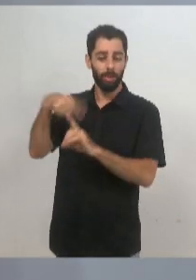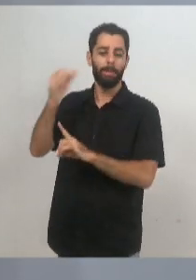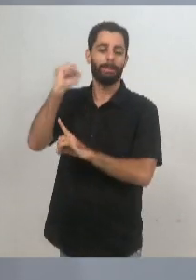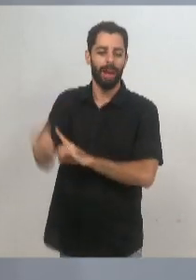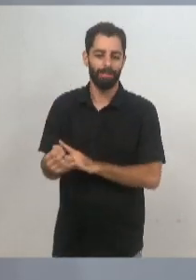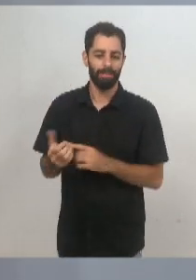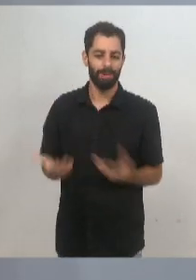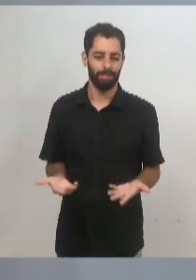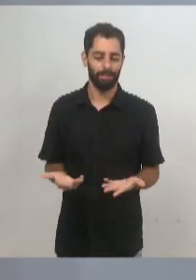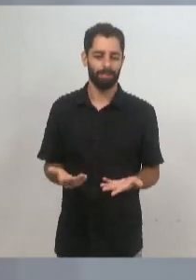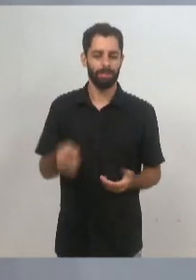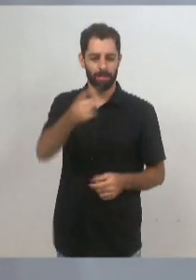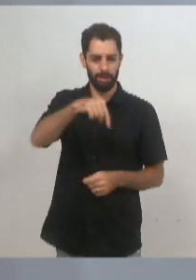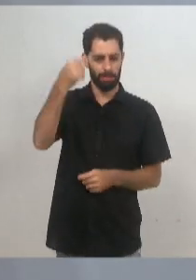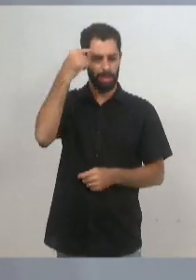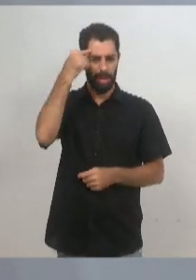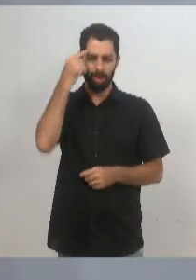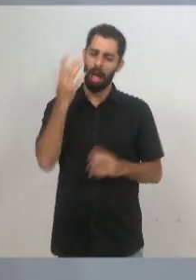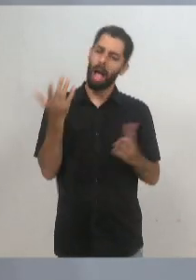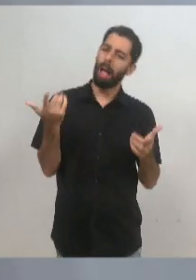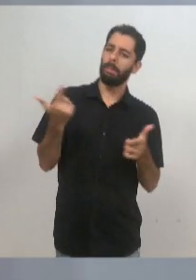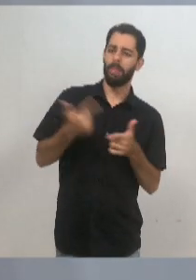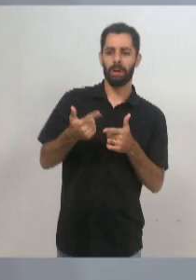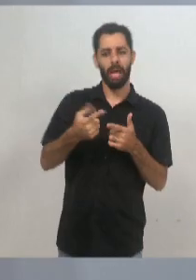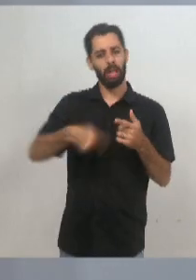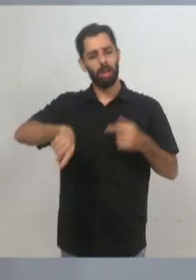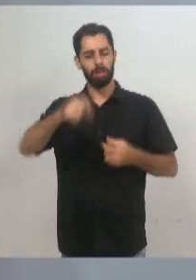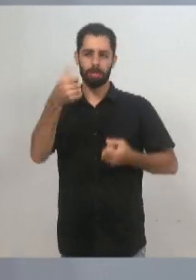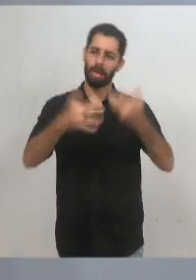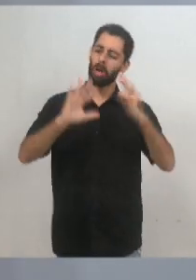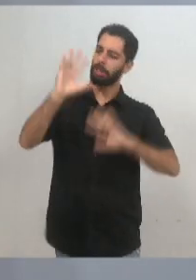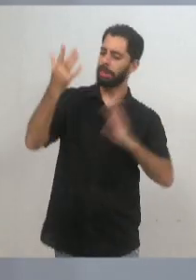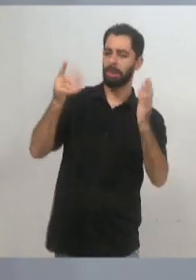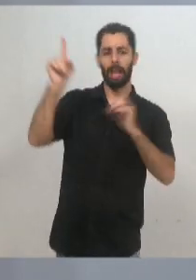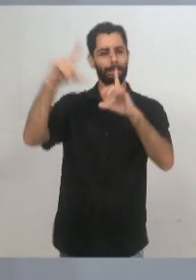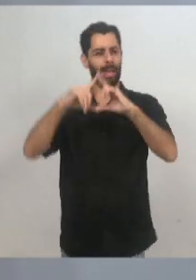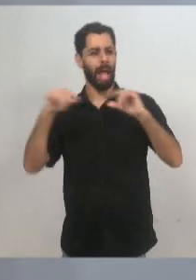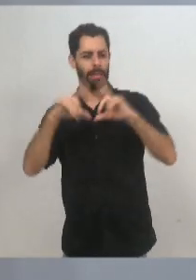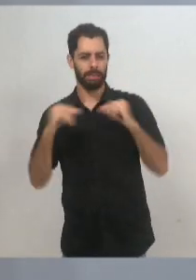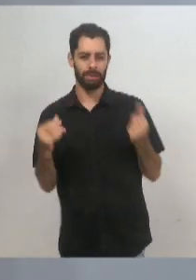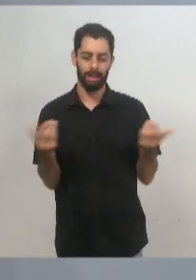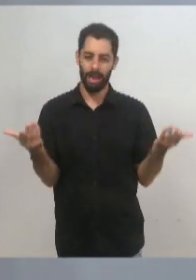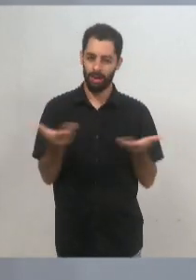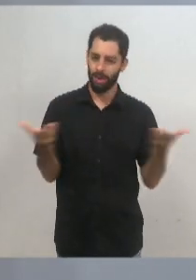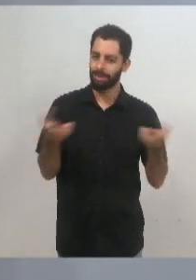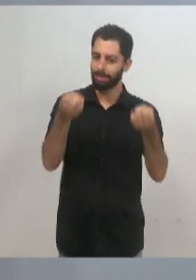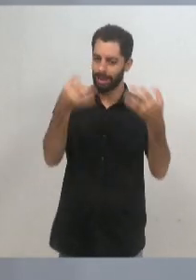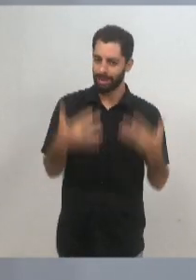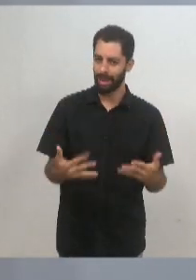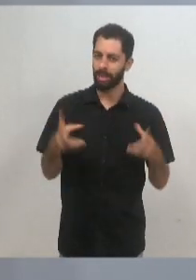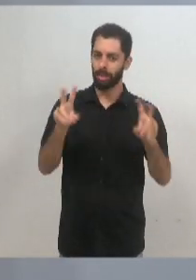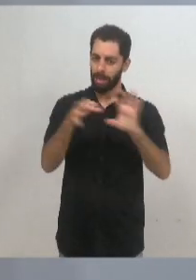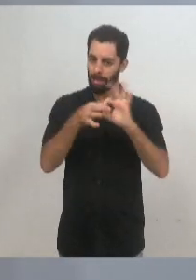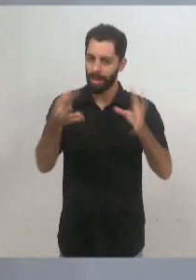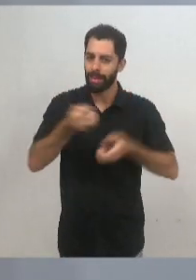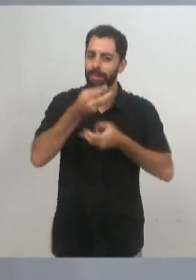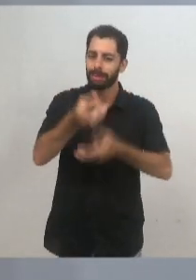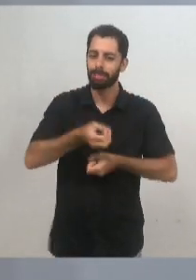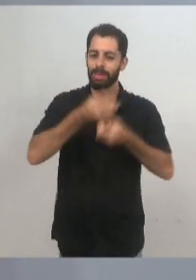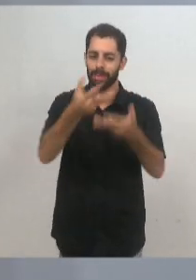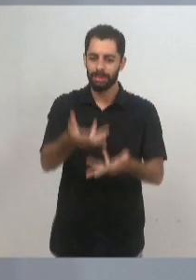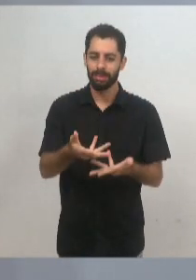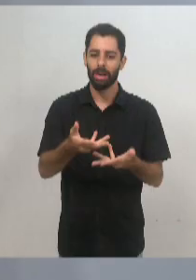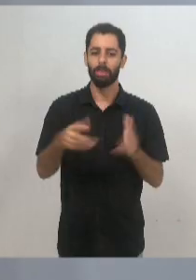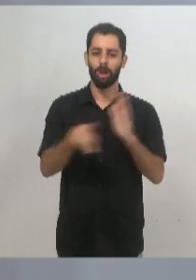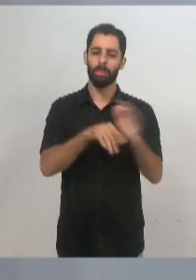daí os senhores podem questionar dizendo, porque nós estamos falando do que aconteceu em Brasília. Agora nós vamos falar uma coisa sobre liberdade de expressão, que